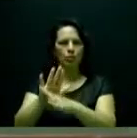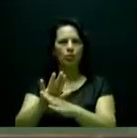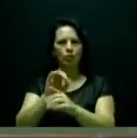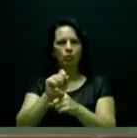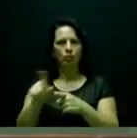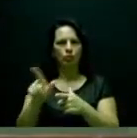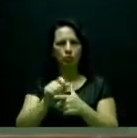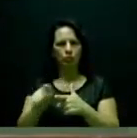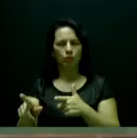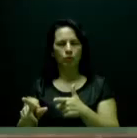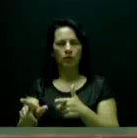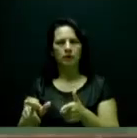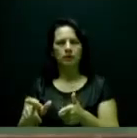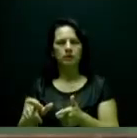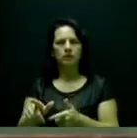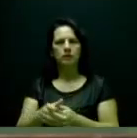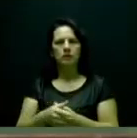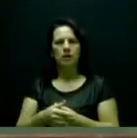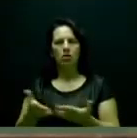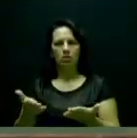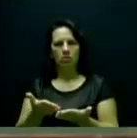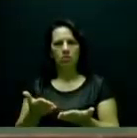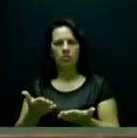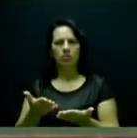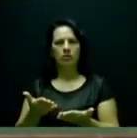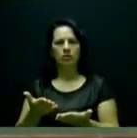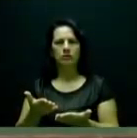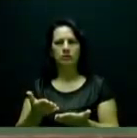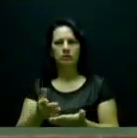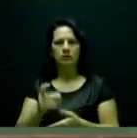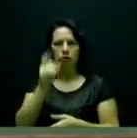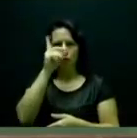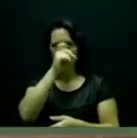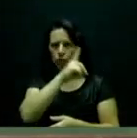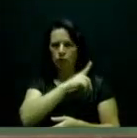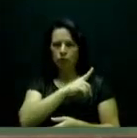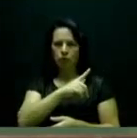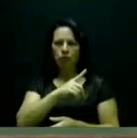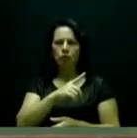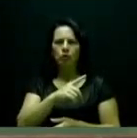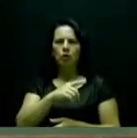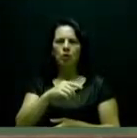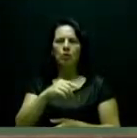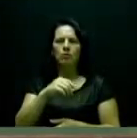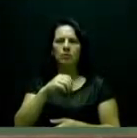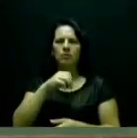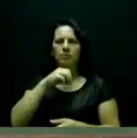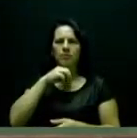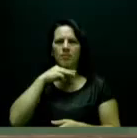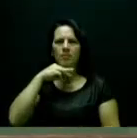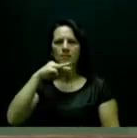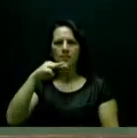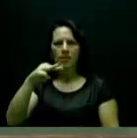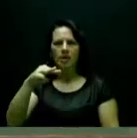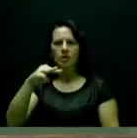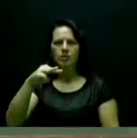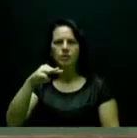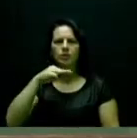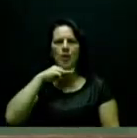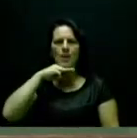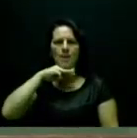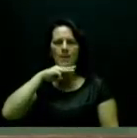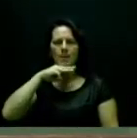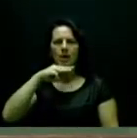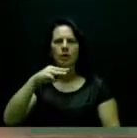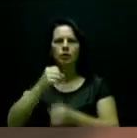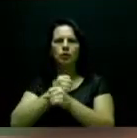com a peculiaridade ainda maior. Vou falar por quê. Em março de 2011, as chuvas